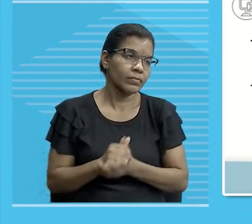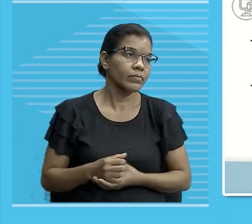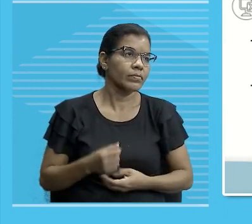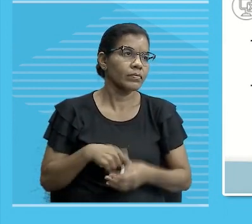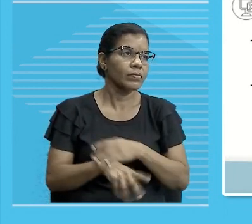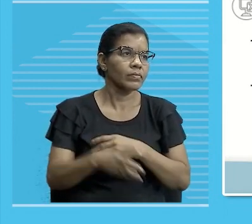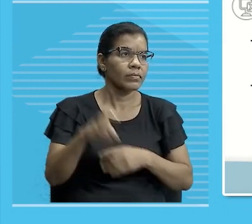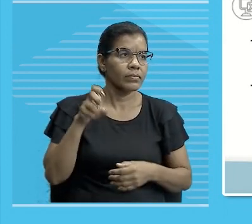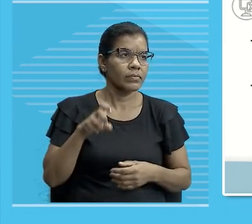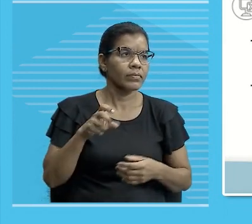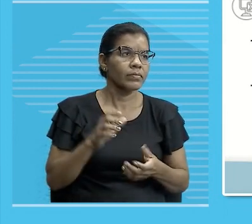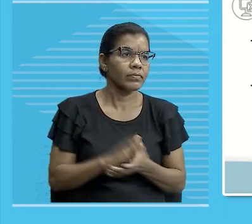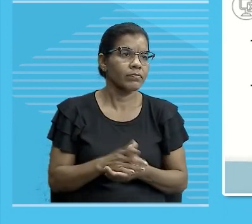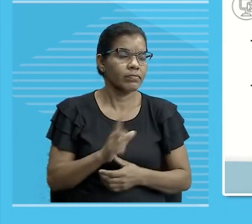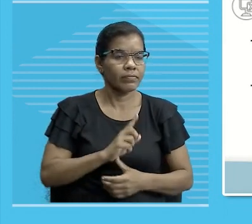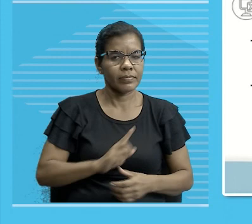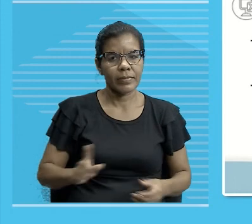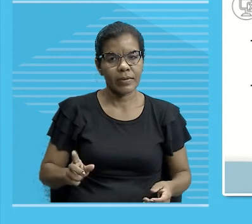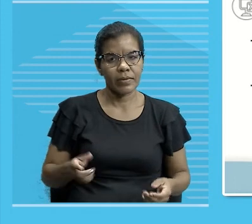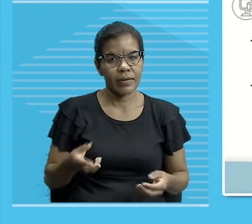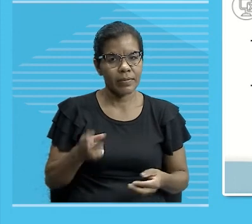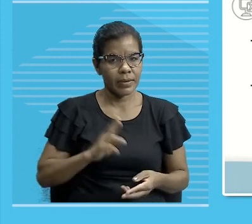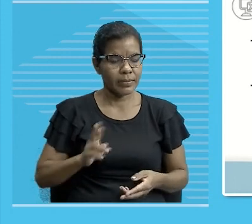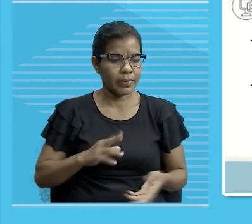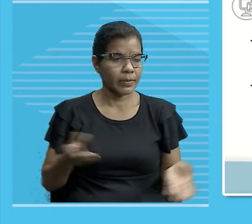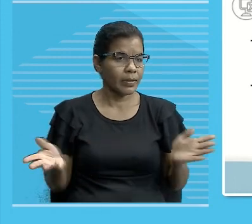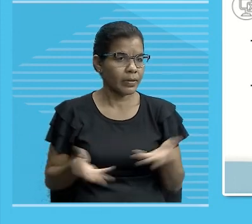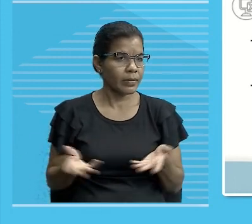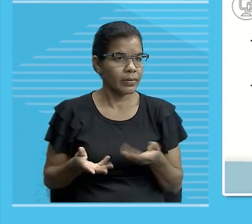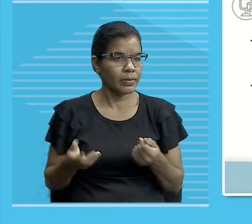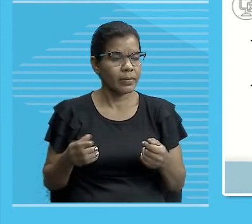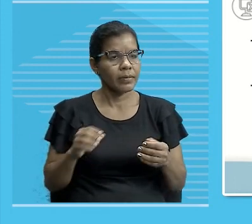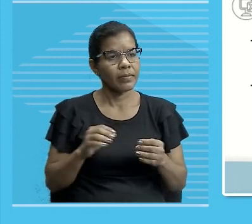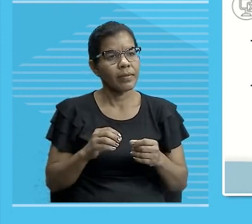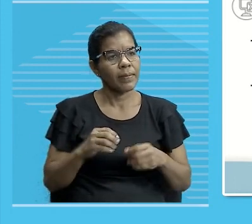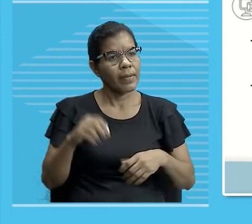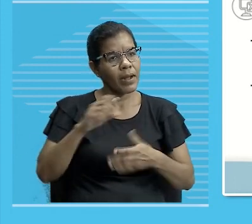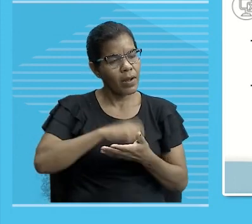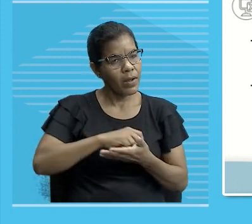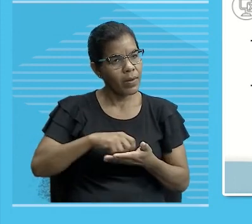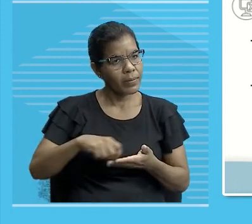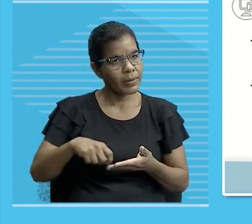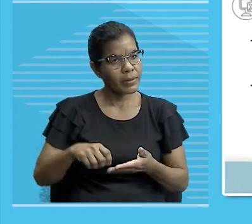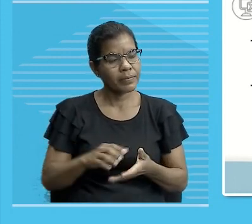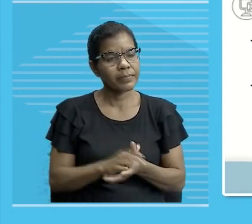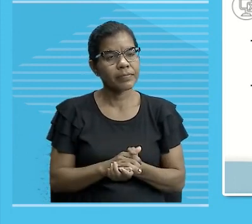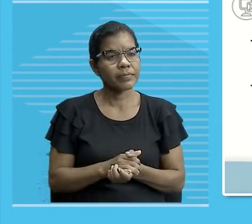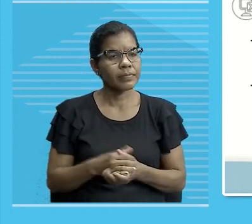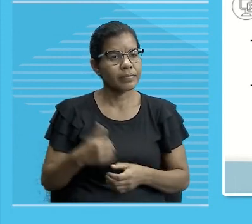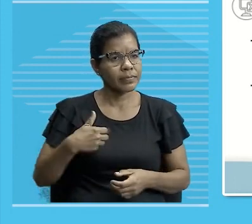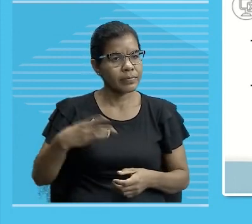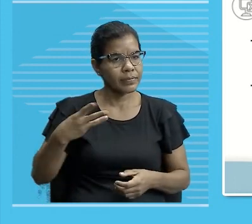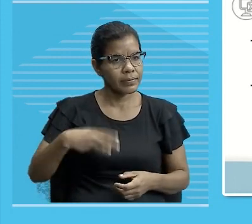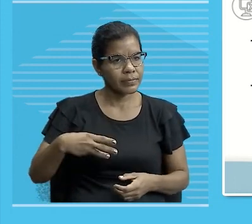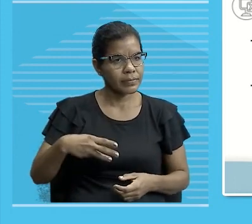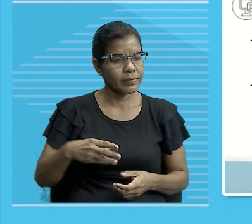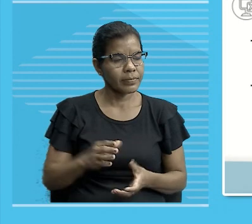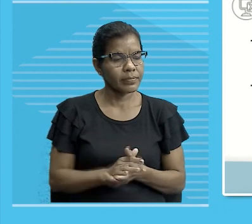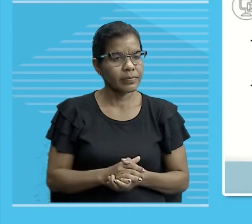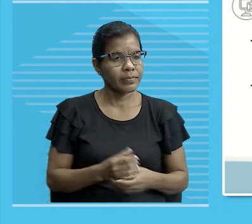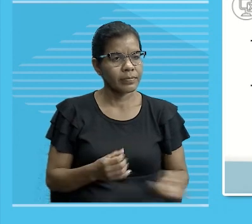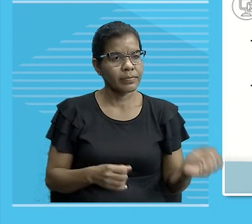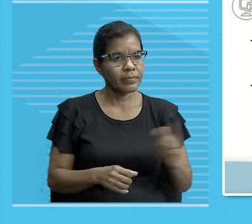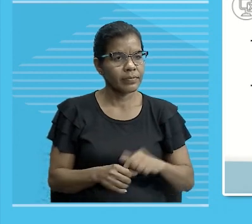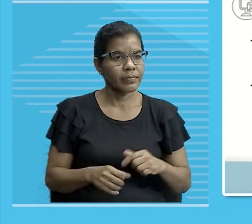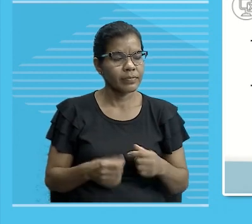última questão aqui não é para você responder, é apenas para copiar 1 minutinho e eu vou